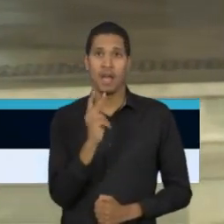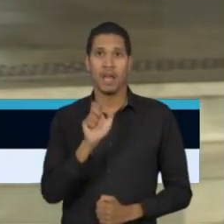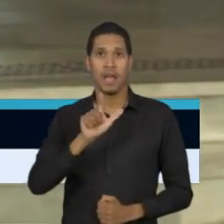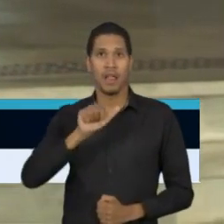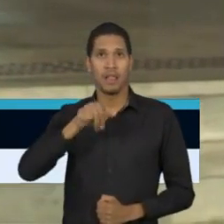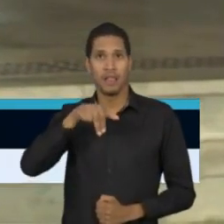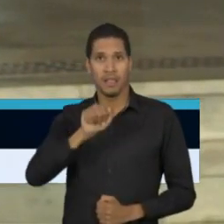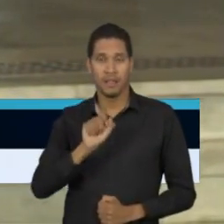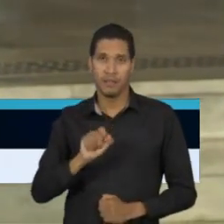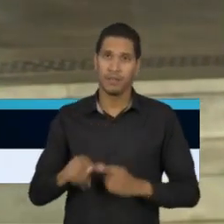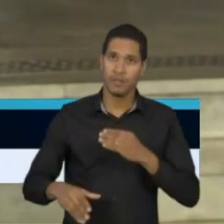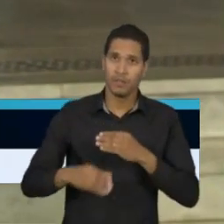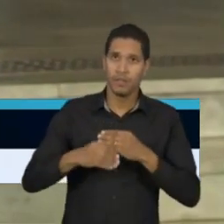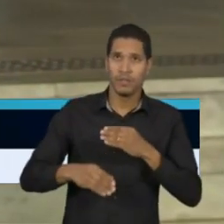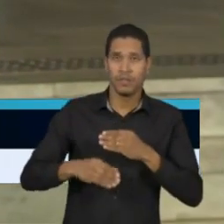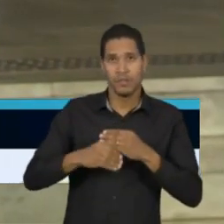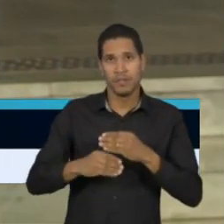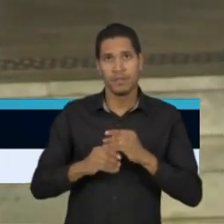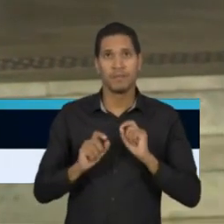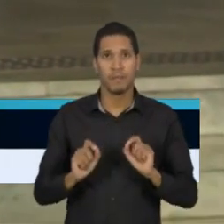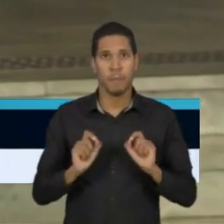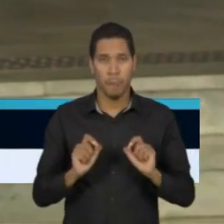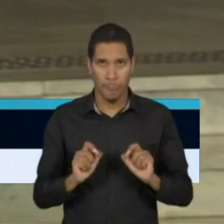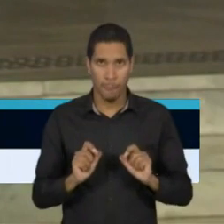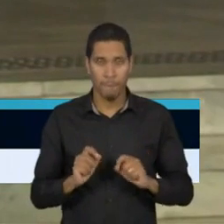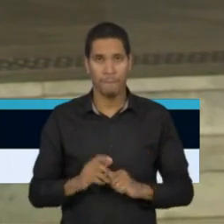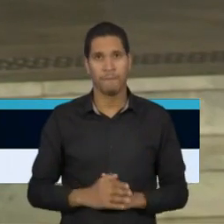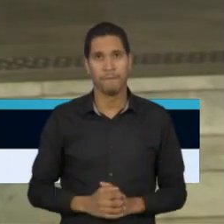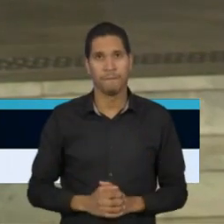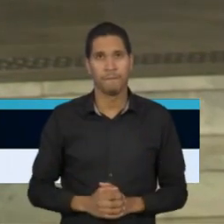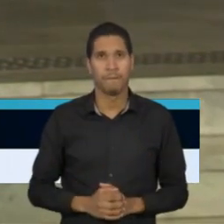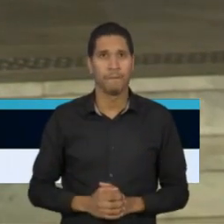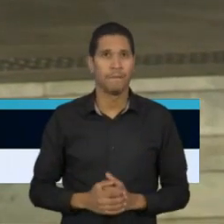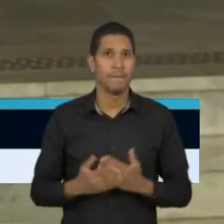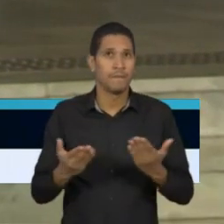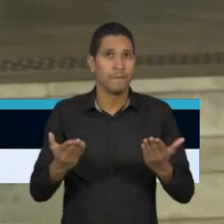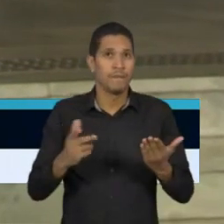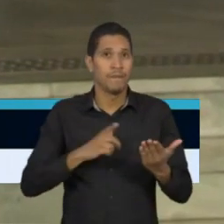o que o nosso secretário colocou, não é? No